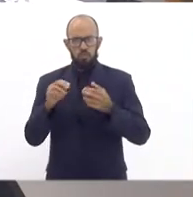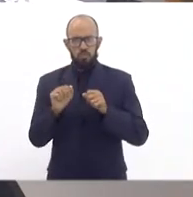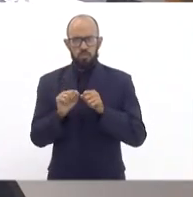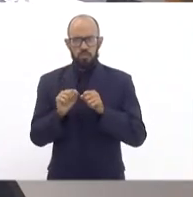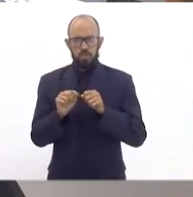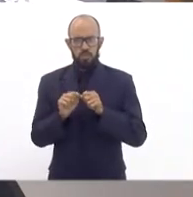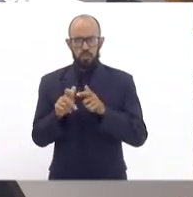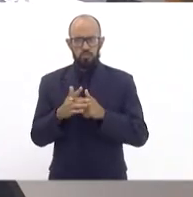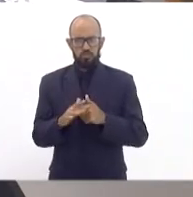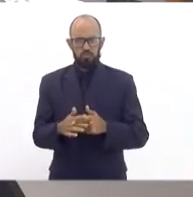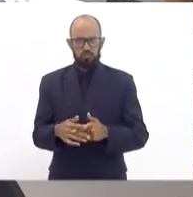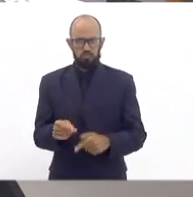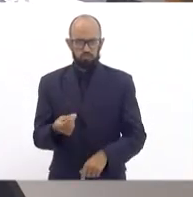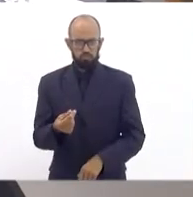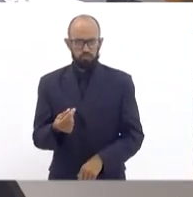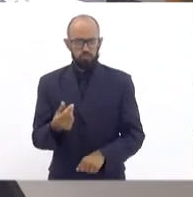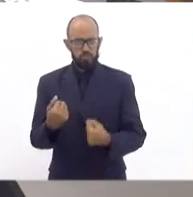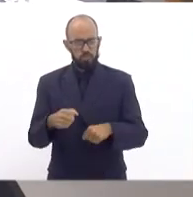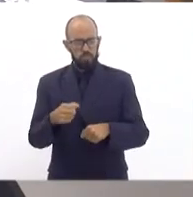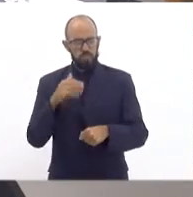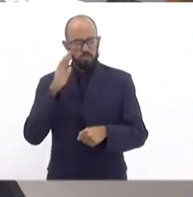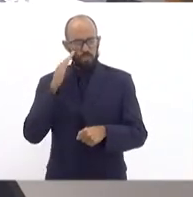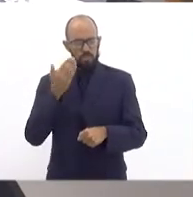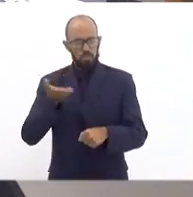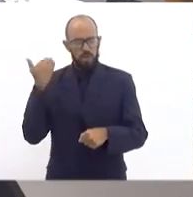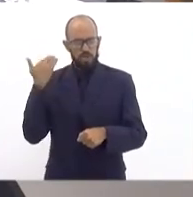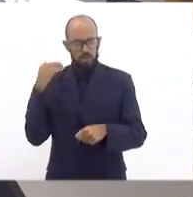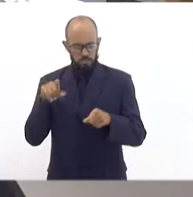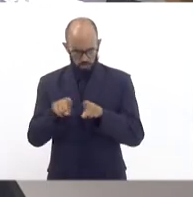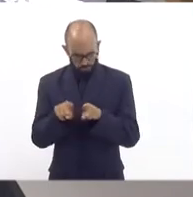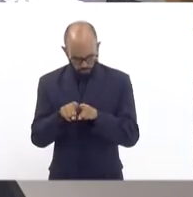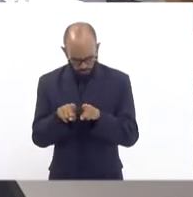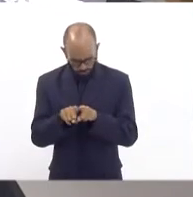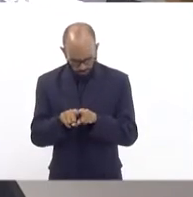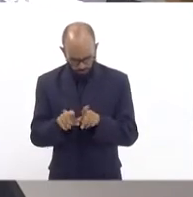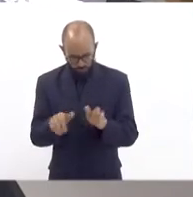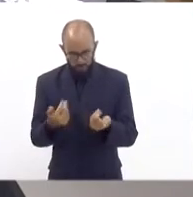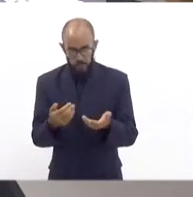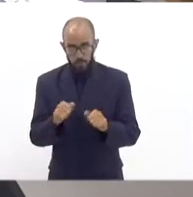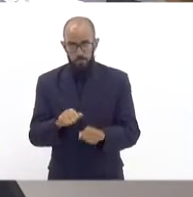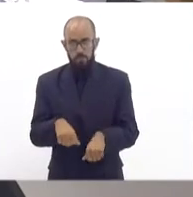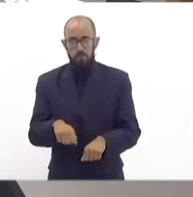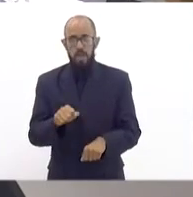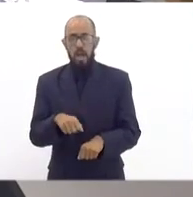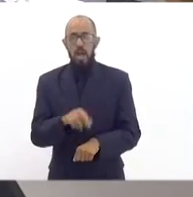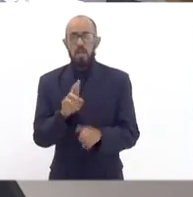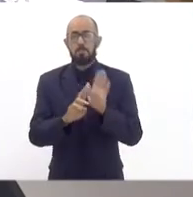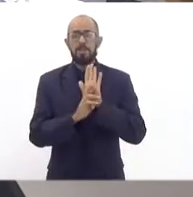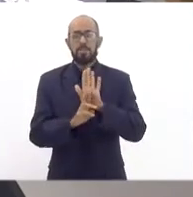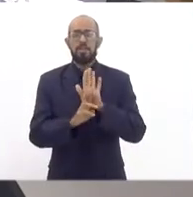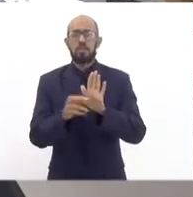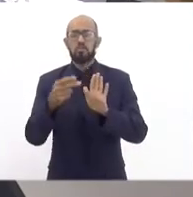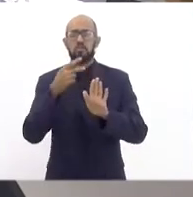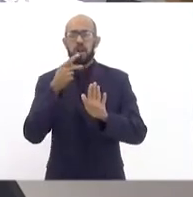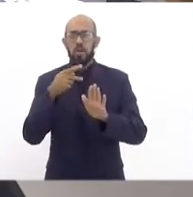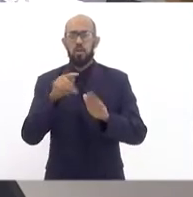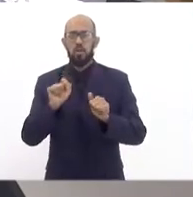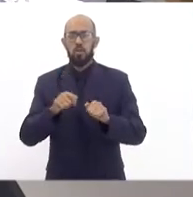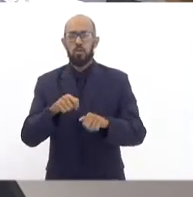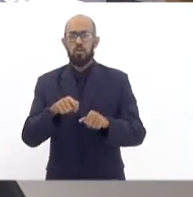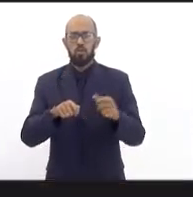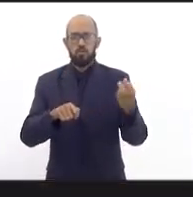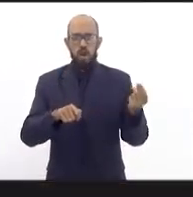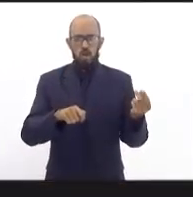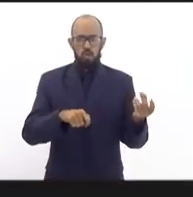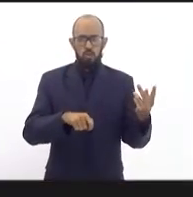a gente precisa entender o passado. Então, a representante trouxe que o valor de R$ 4,70 passou